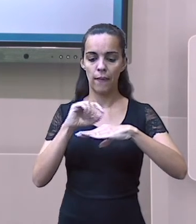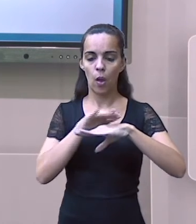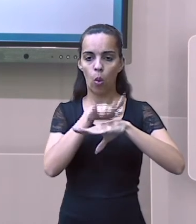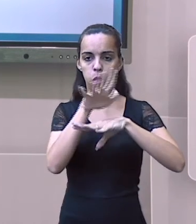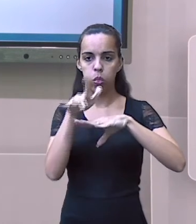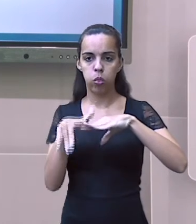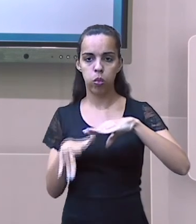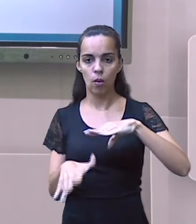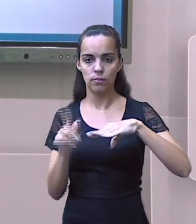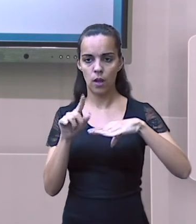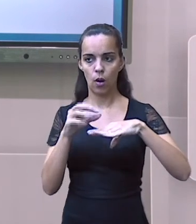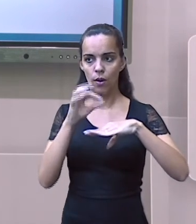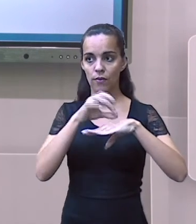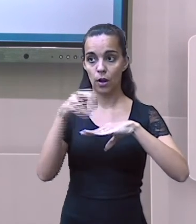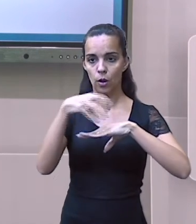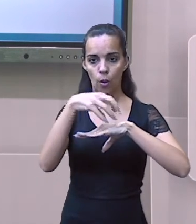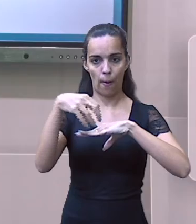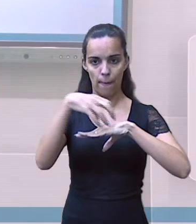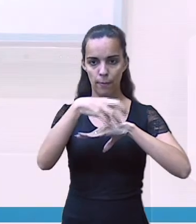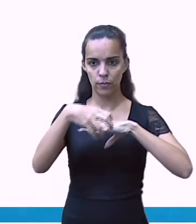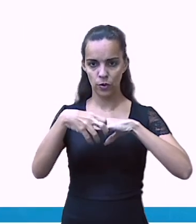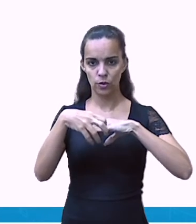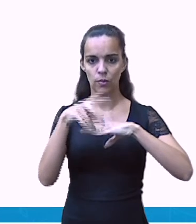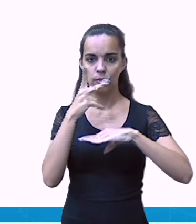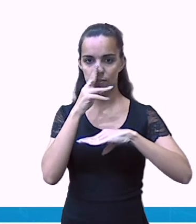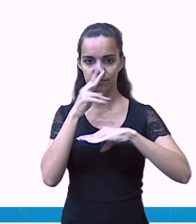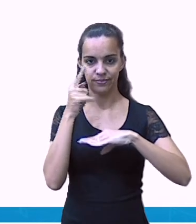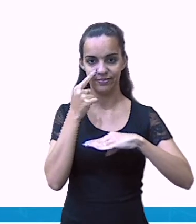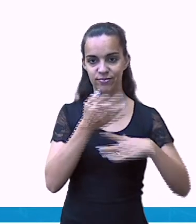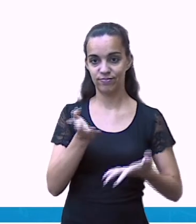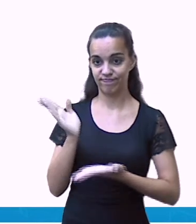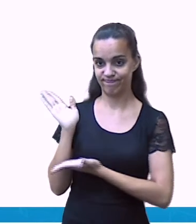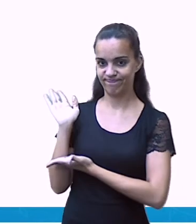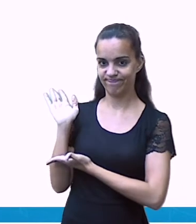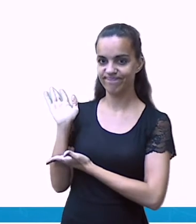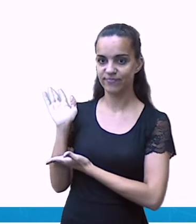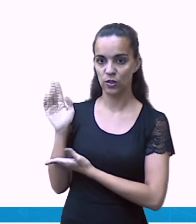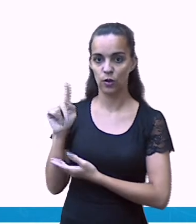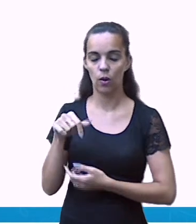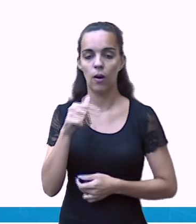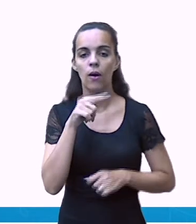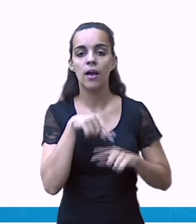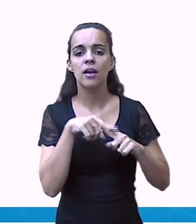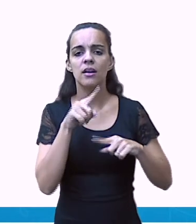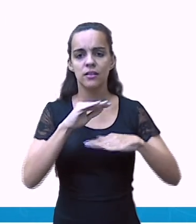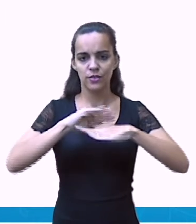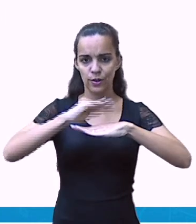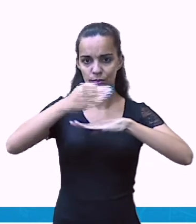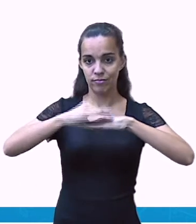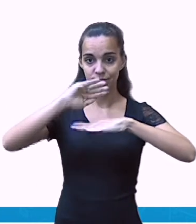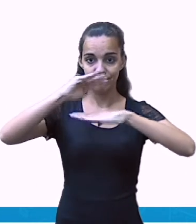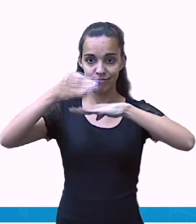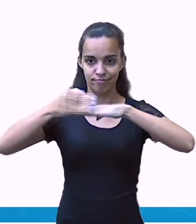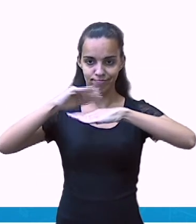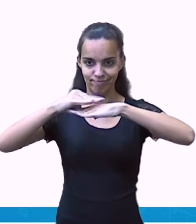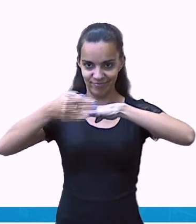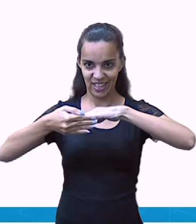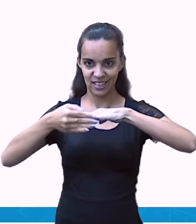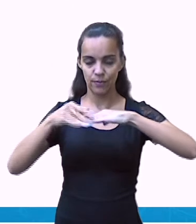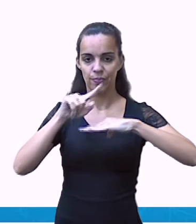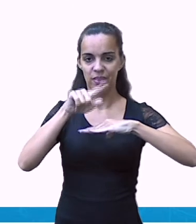aqui, ó, uma imagem aonde nós temos essa telha, a água não consegue nem molhar